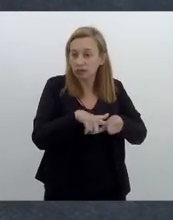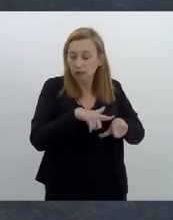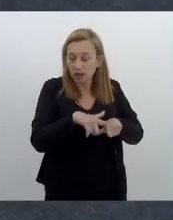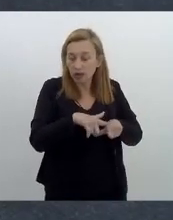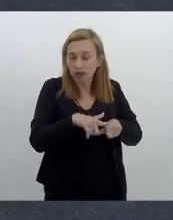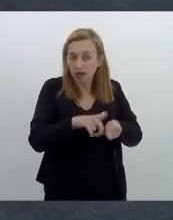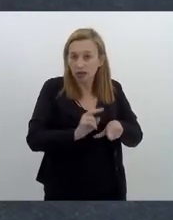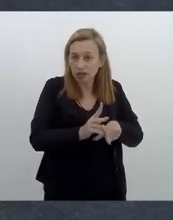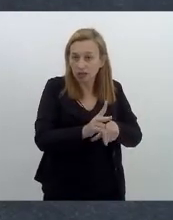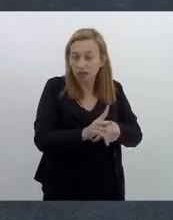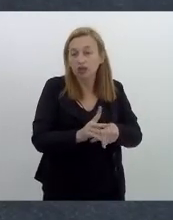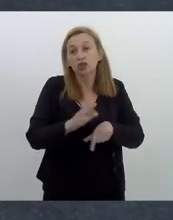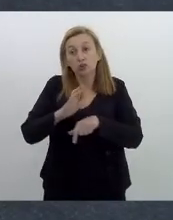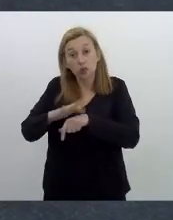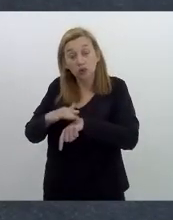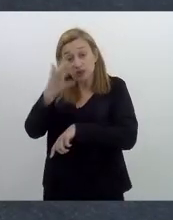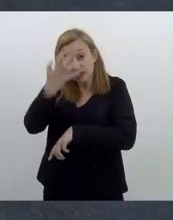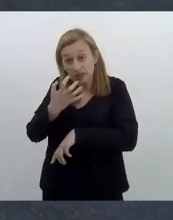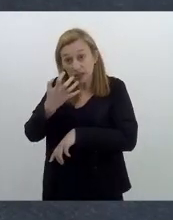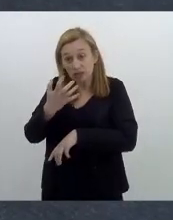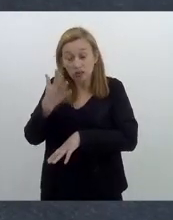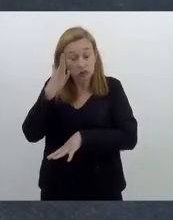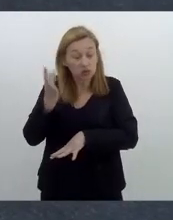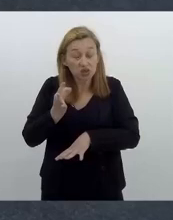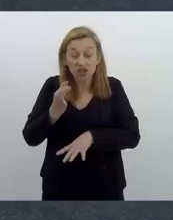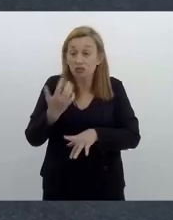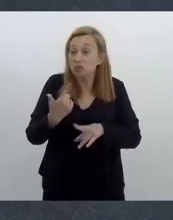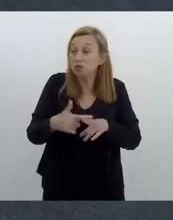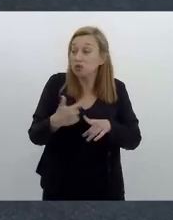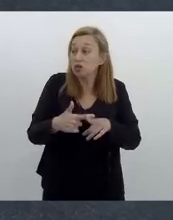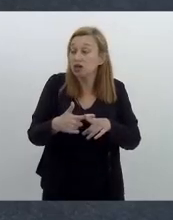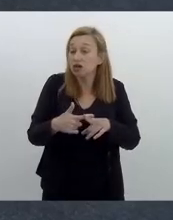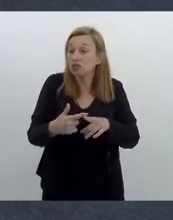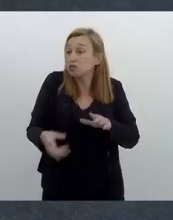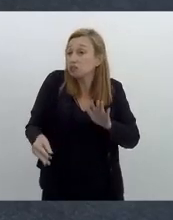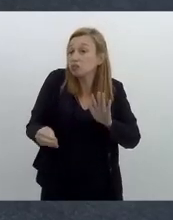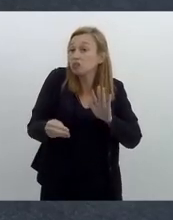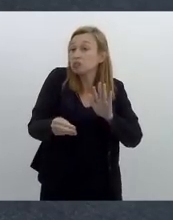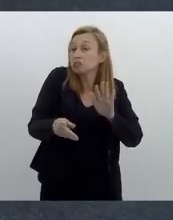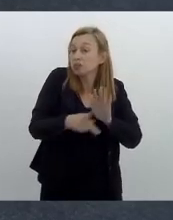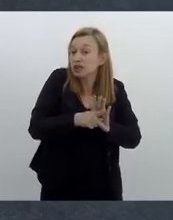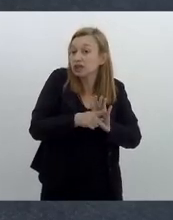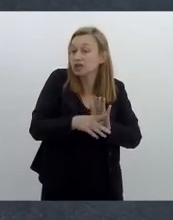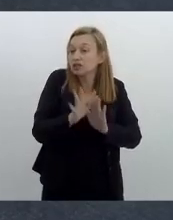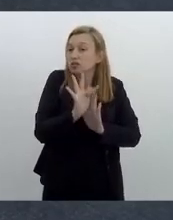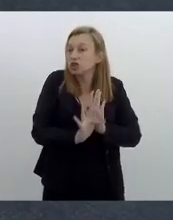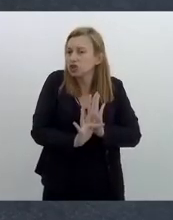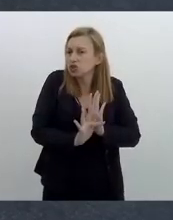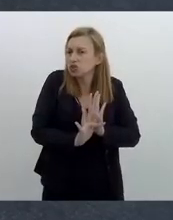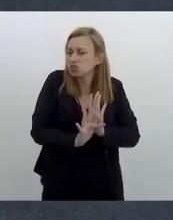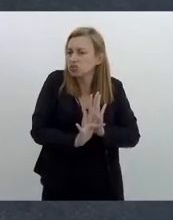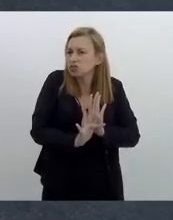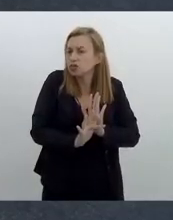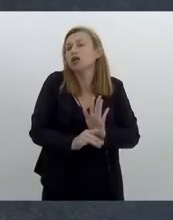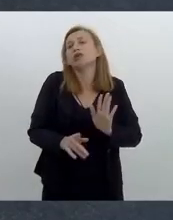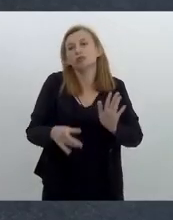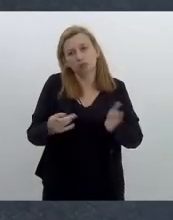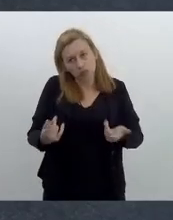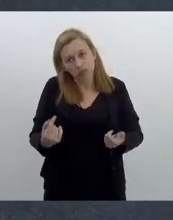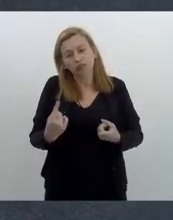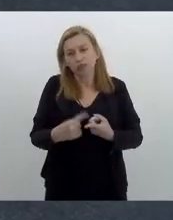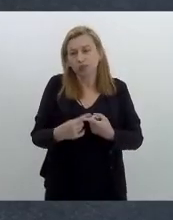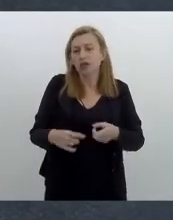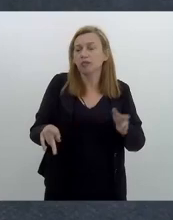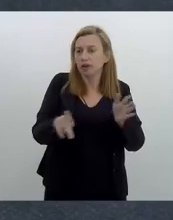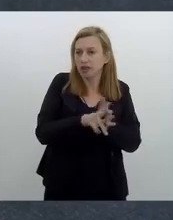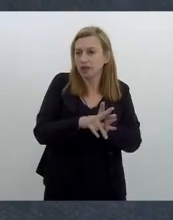grave Eu não sei por que não está fazendo parte do texto Porque faz parte da emenda constitucional